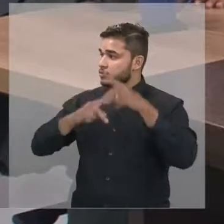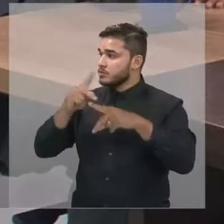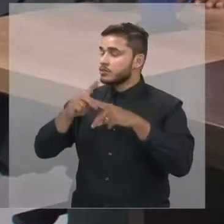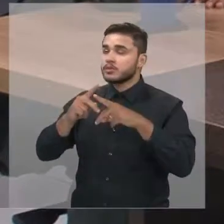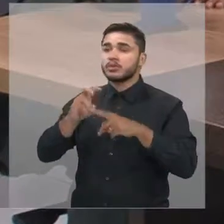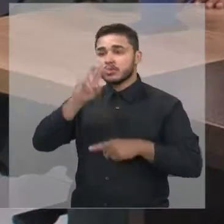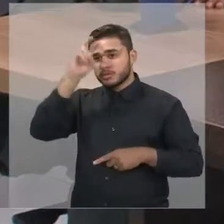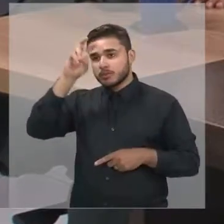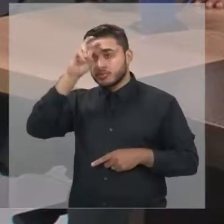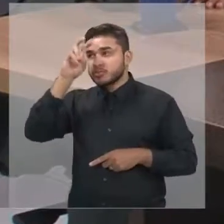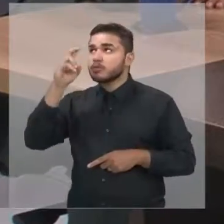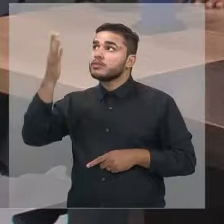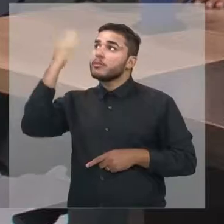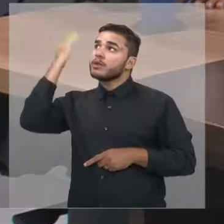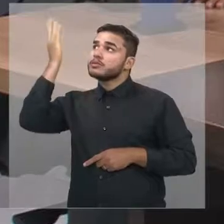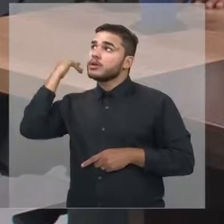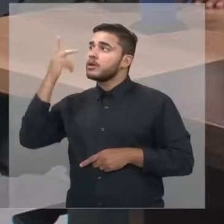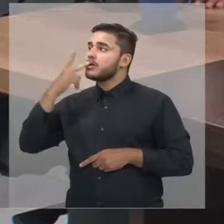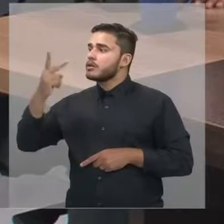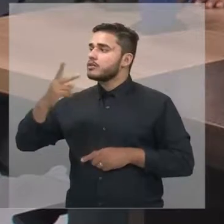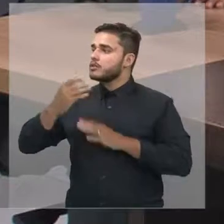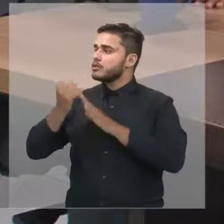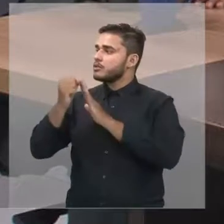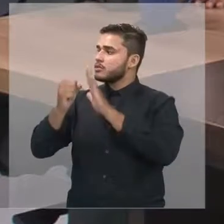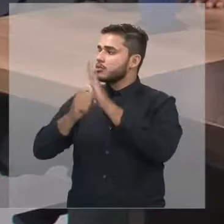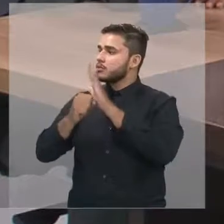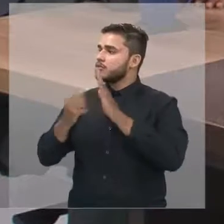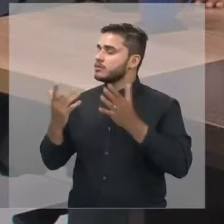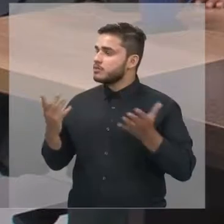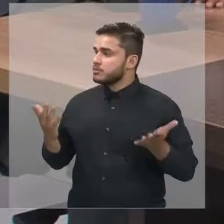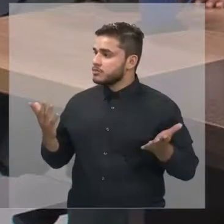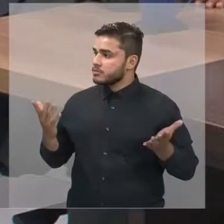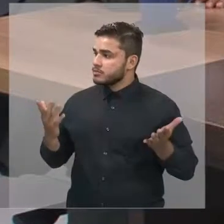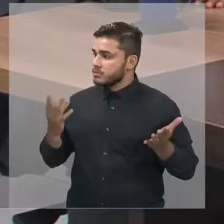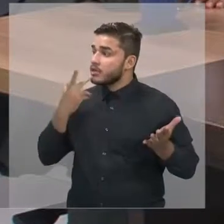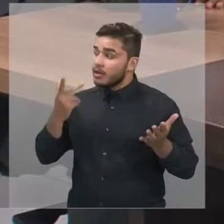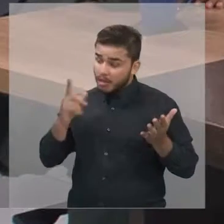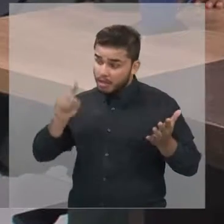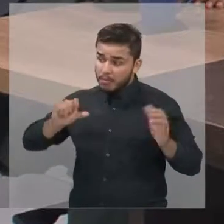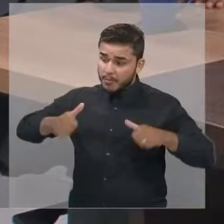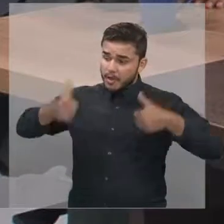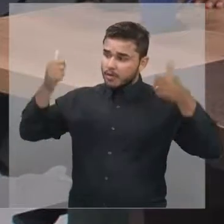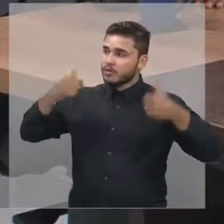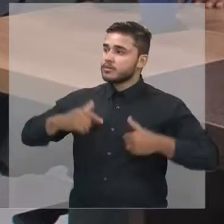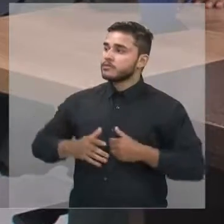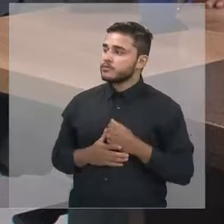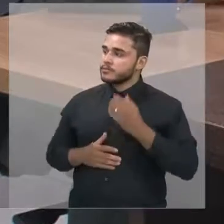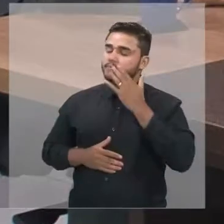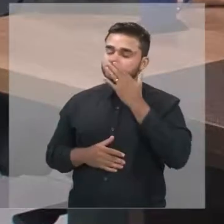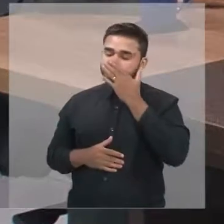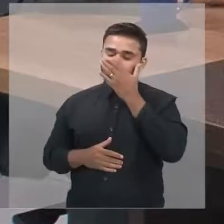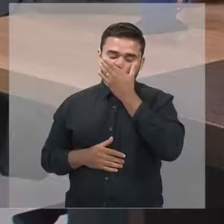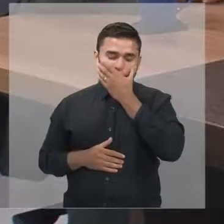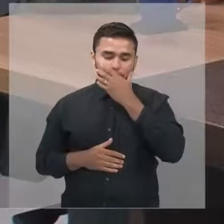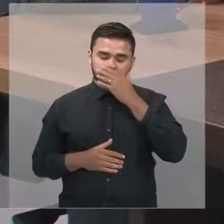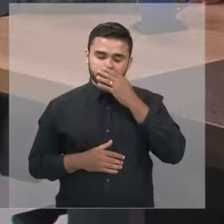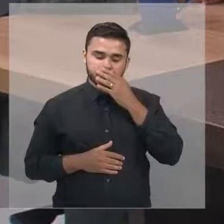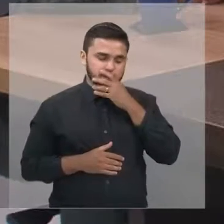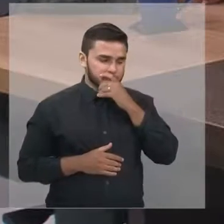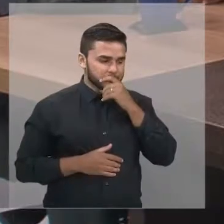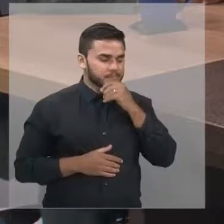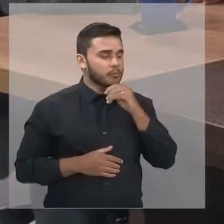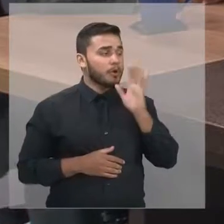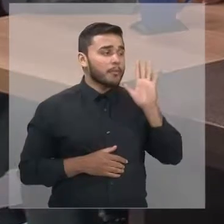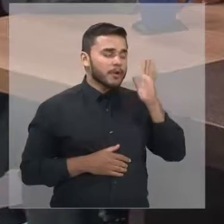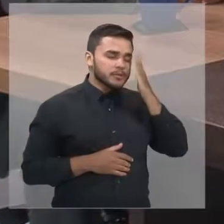que no Egito, do Ramsés? O grego republicano não era a regra, era exceção. Mas existe